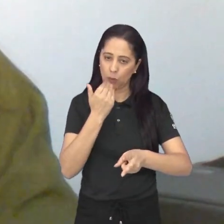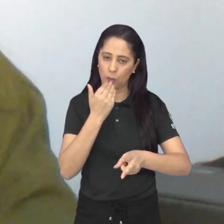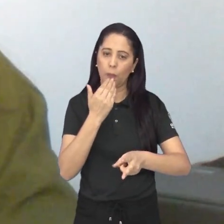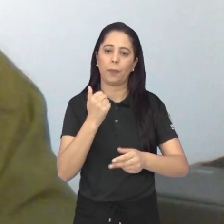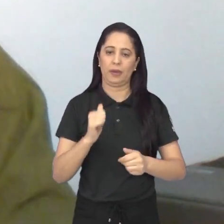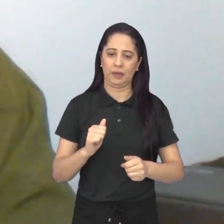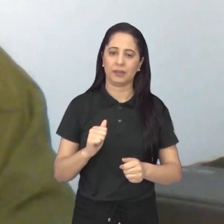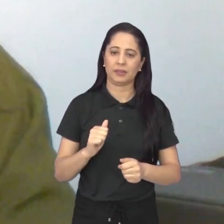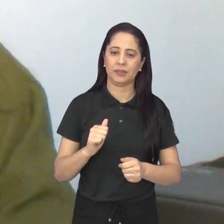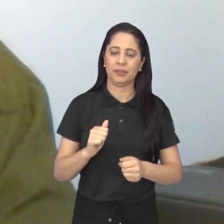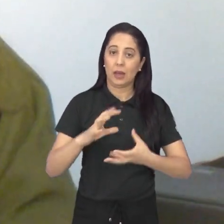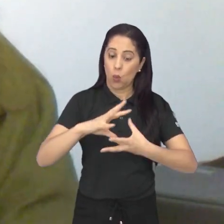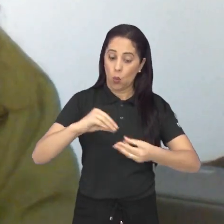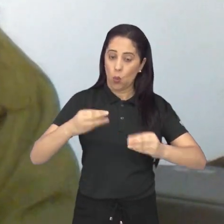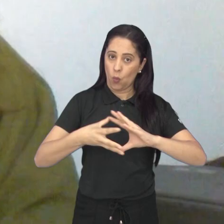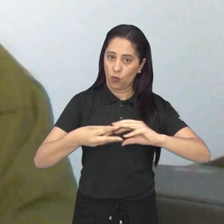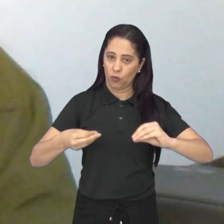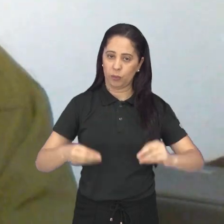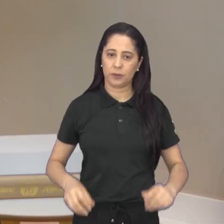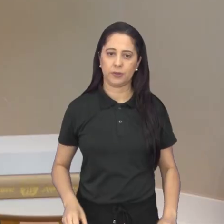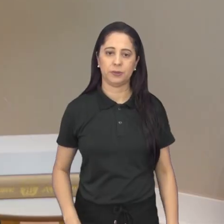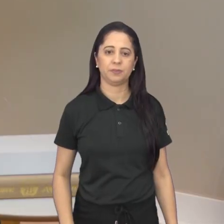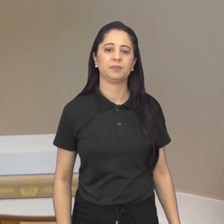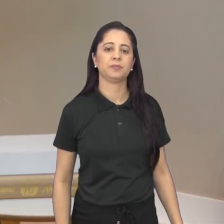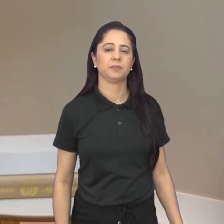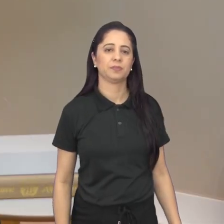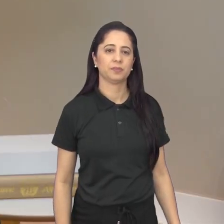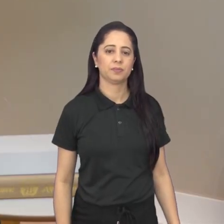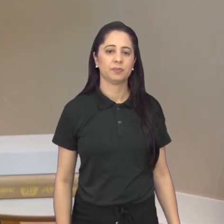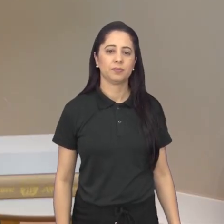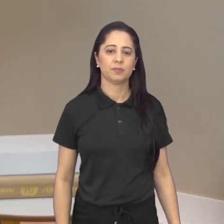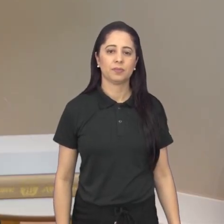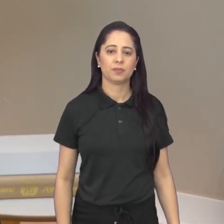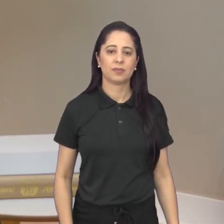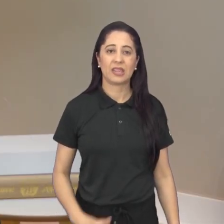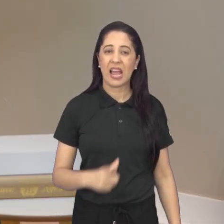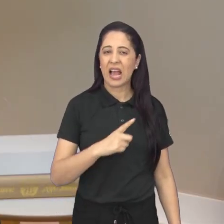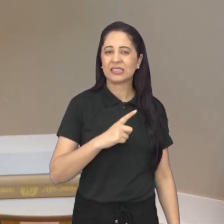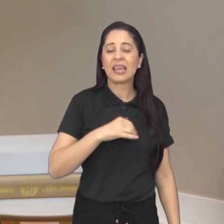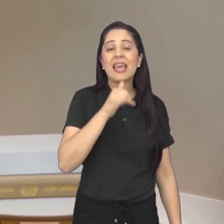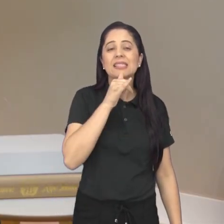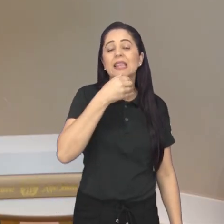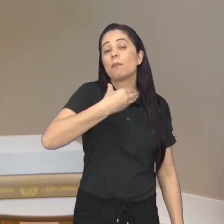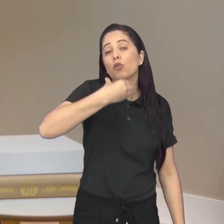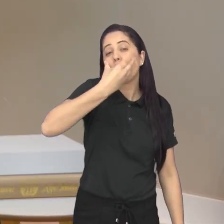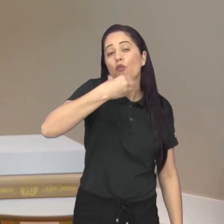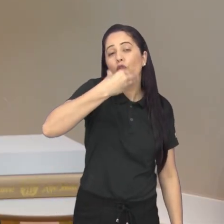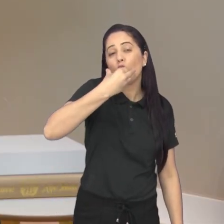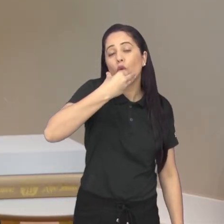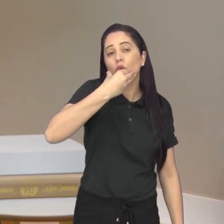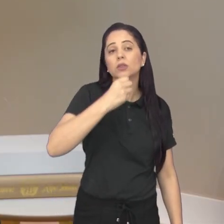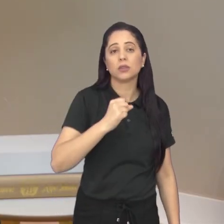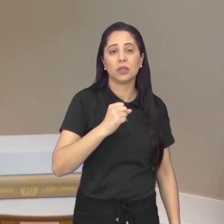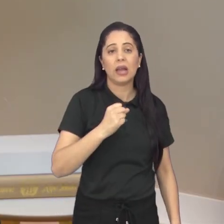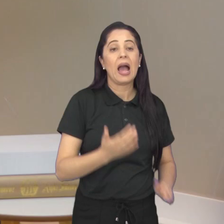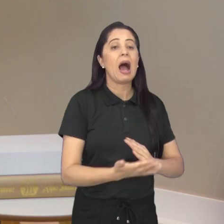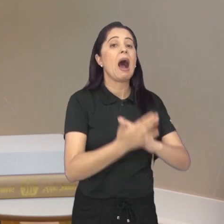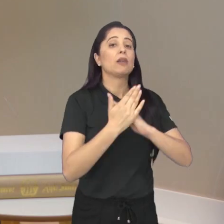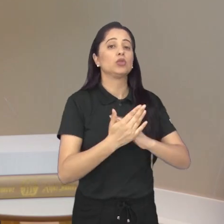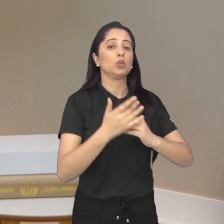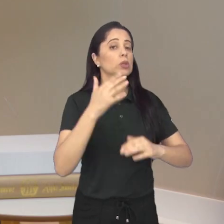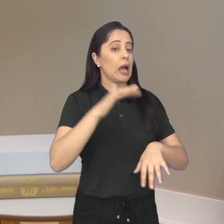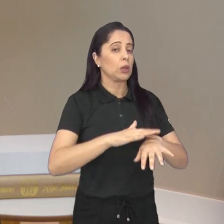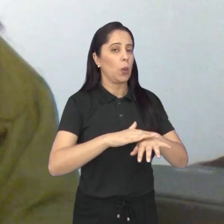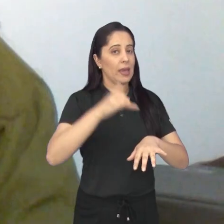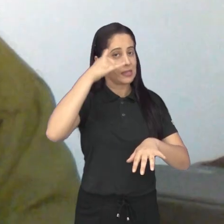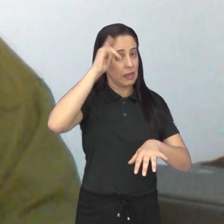colocando, adicionando também essas fibras que eu citei. Ótimo. Algum exemplo de fruta, Deriana, para o telespectador, que é